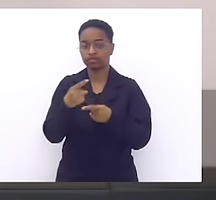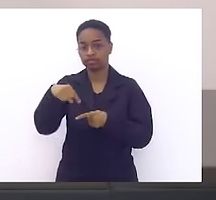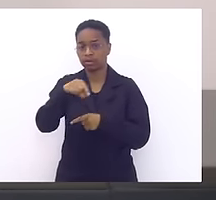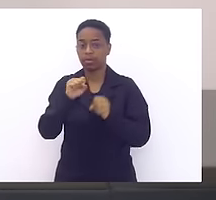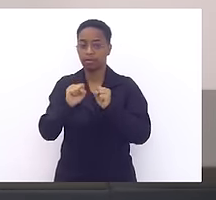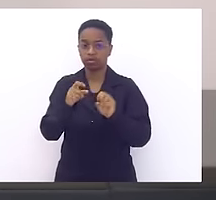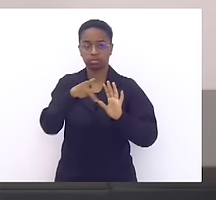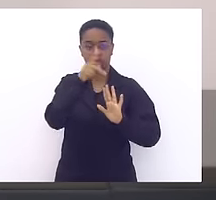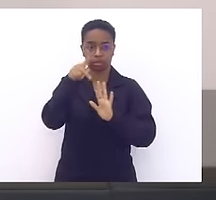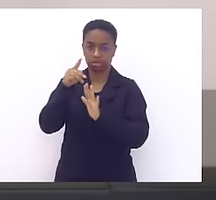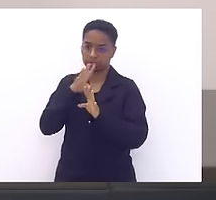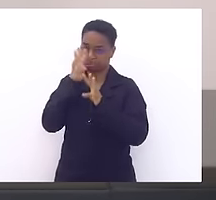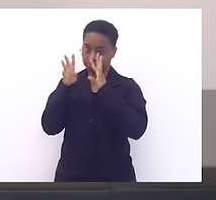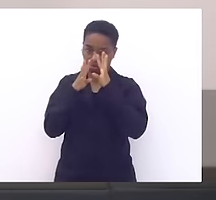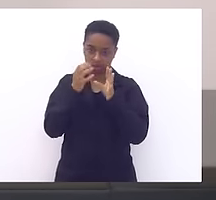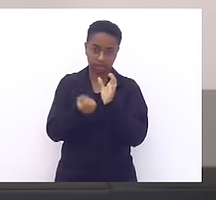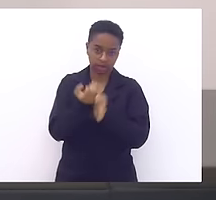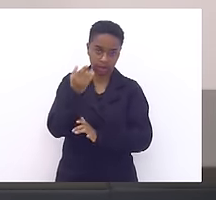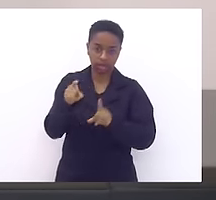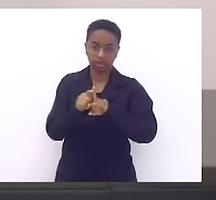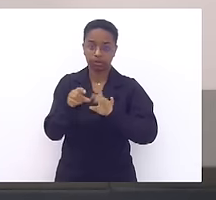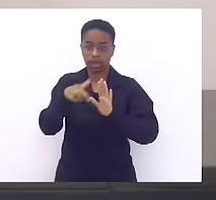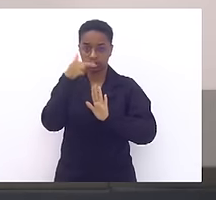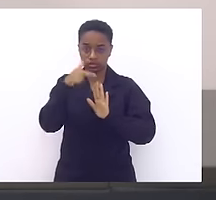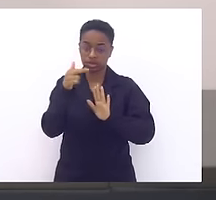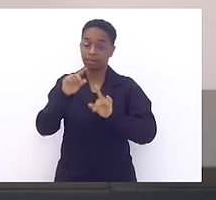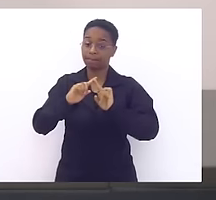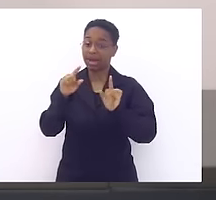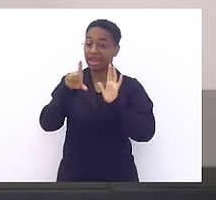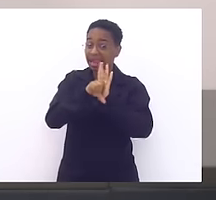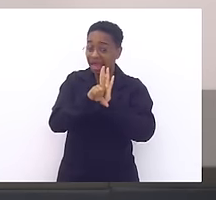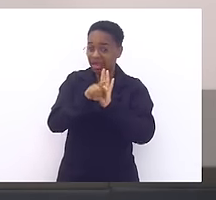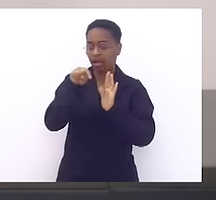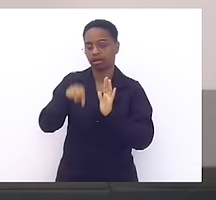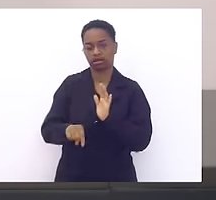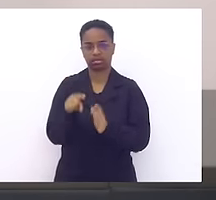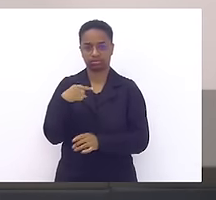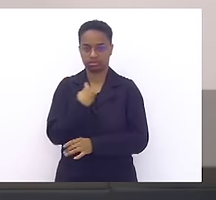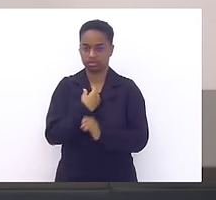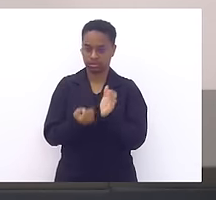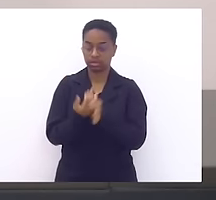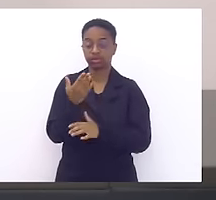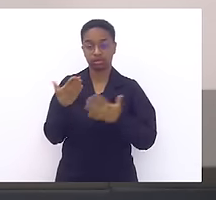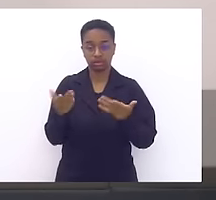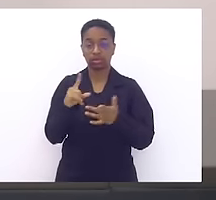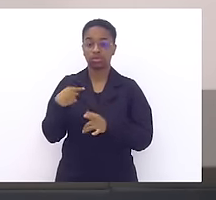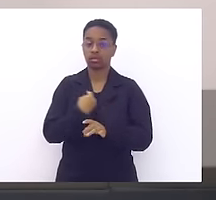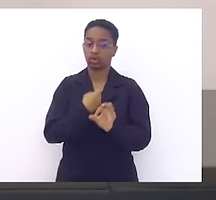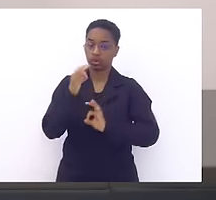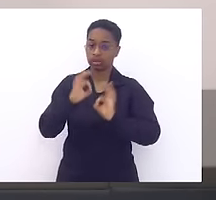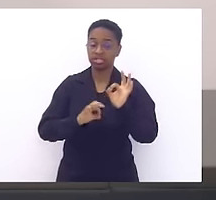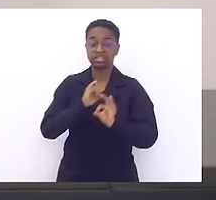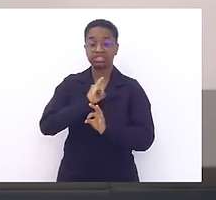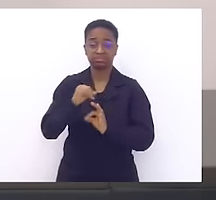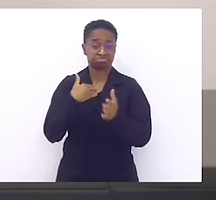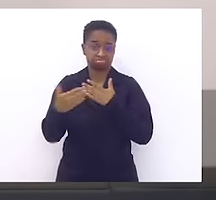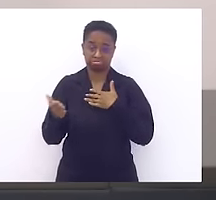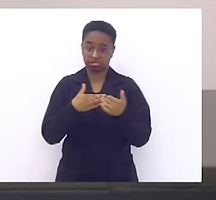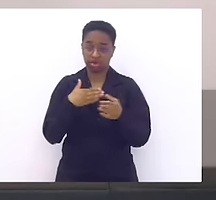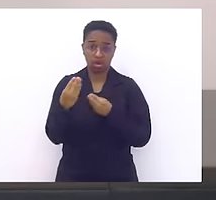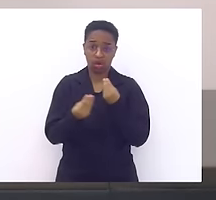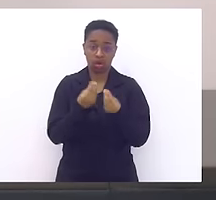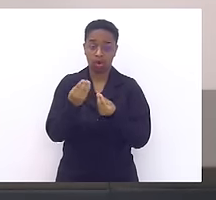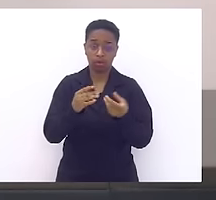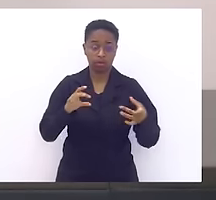que bem entenderem as resoluções que bem entender mas quem faz ler aqui e a gente vai pacificar de uma vez por todas que o indivíduo independente da situação dele